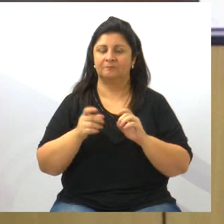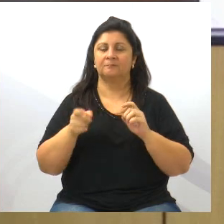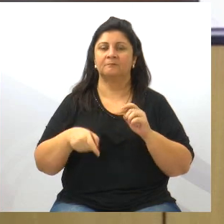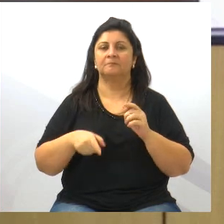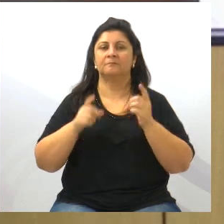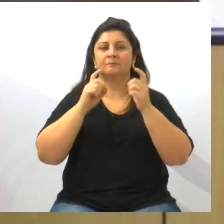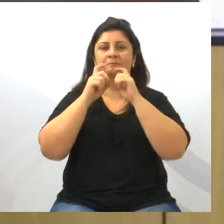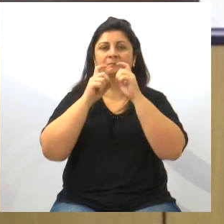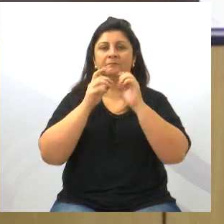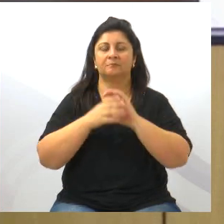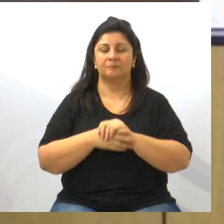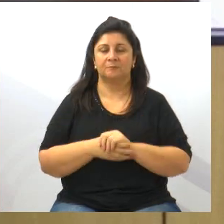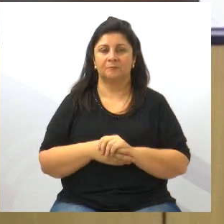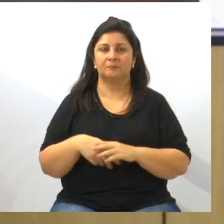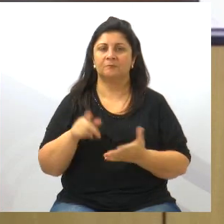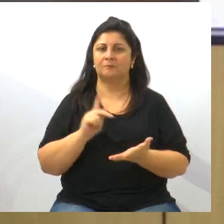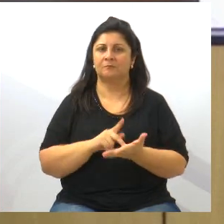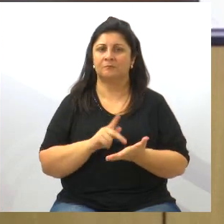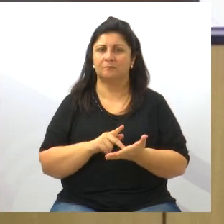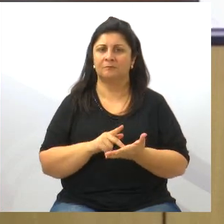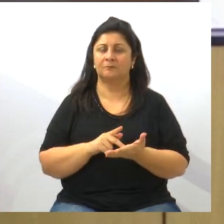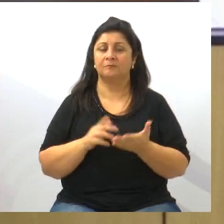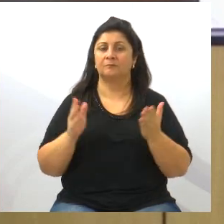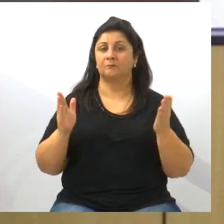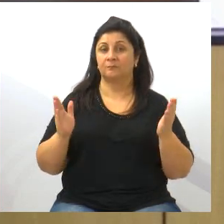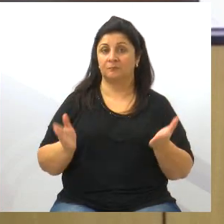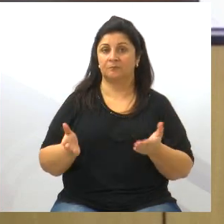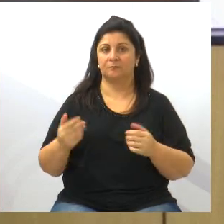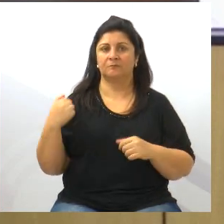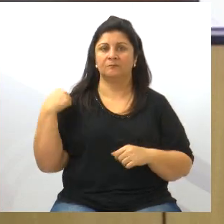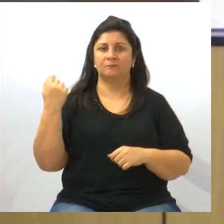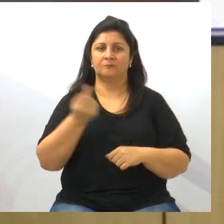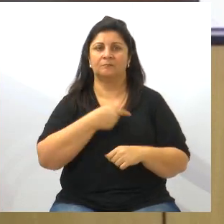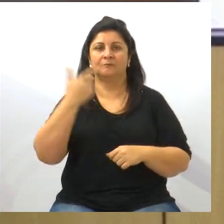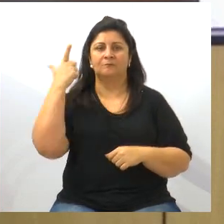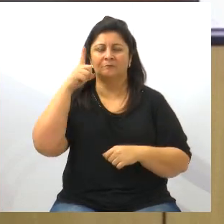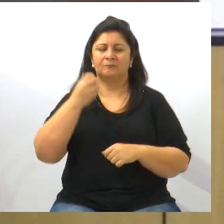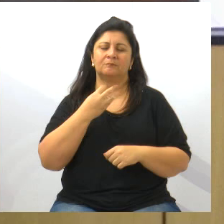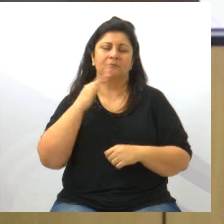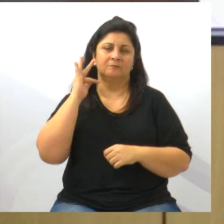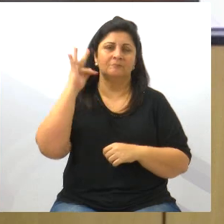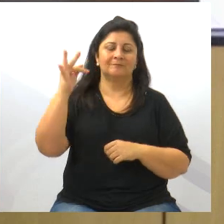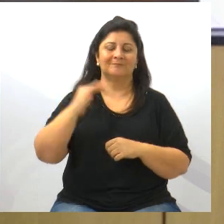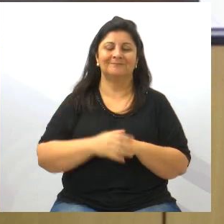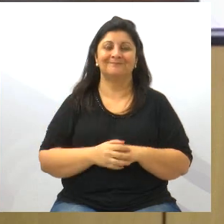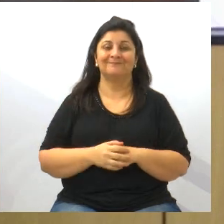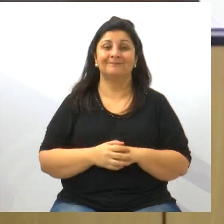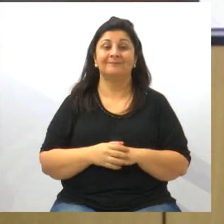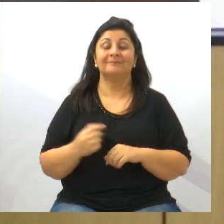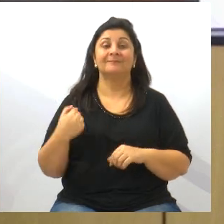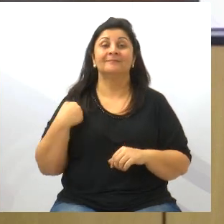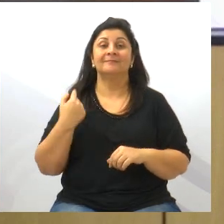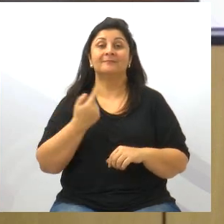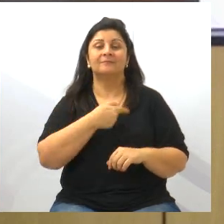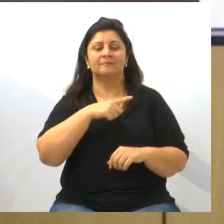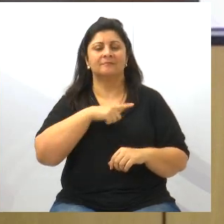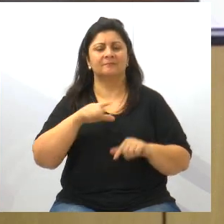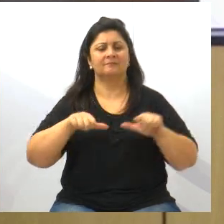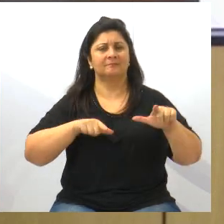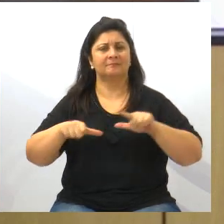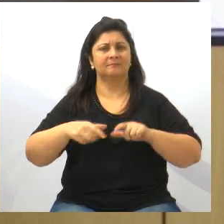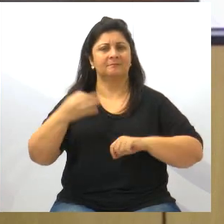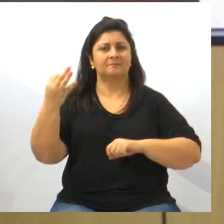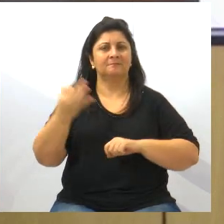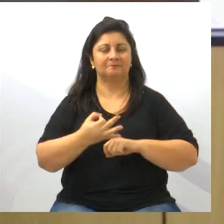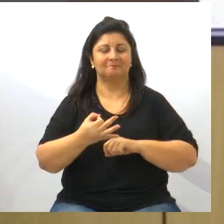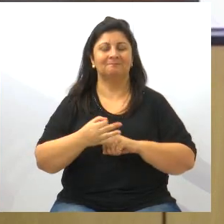e que realmente a reunião de hoje traga realmente bons frutos, para que possamos realmente ter um bom trabalho